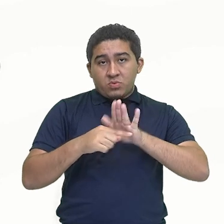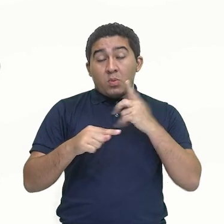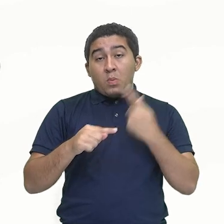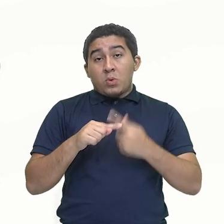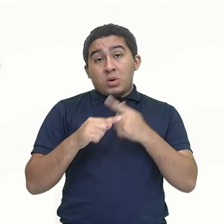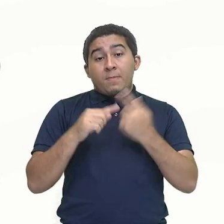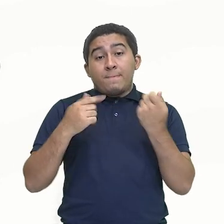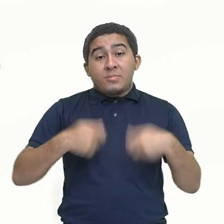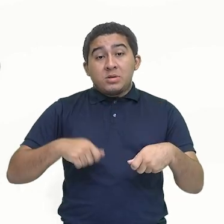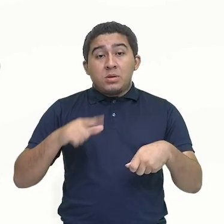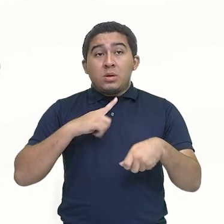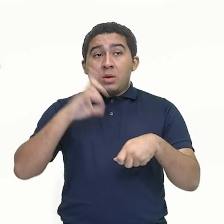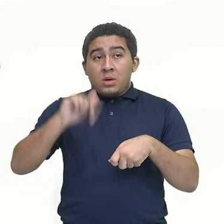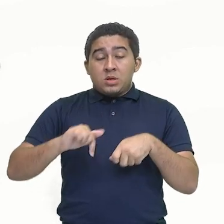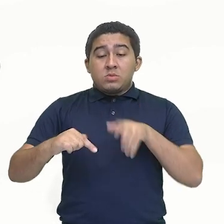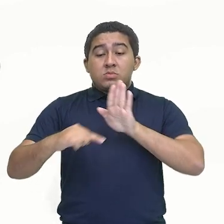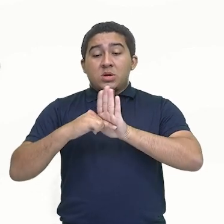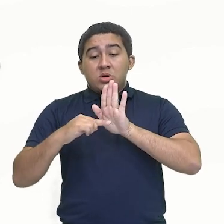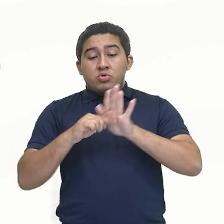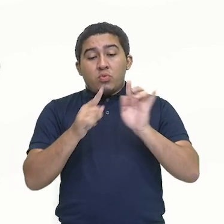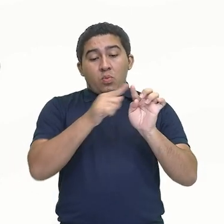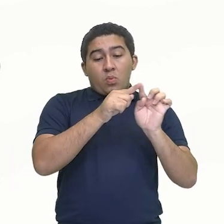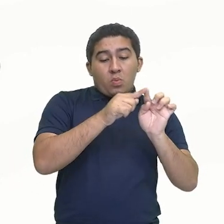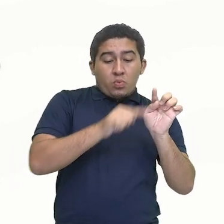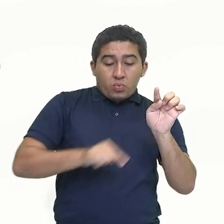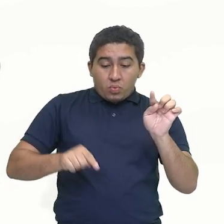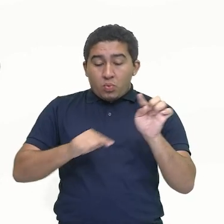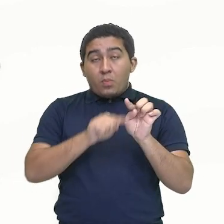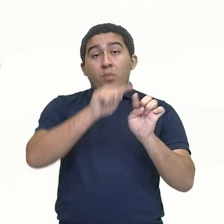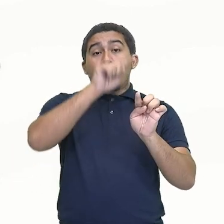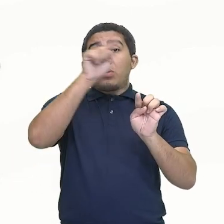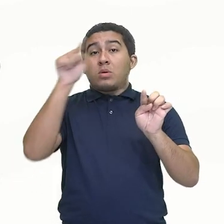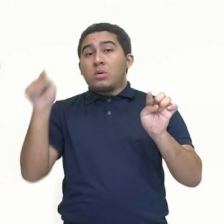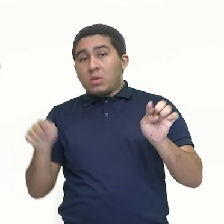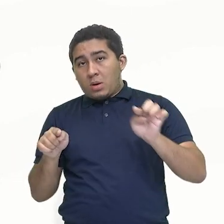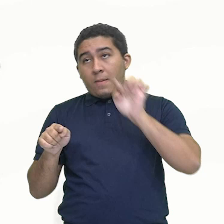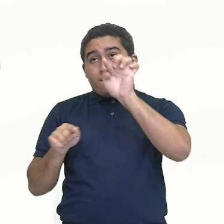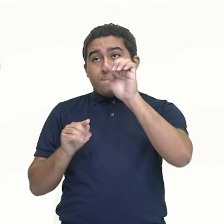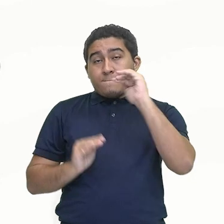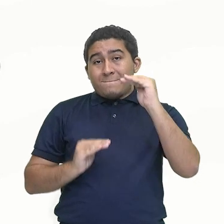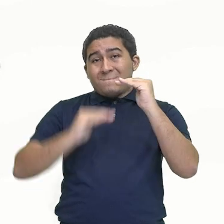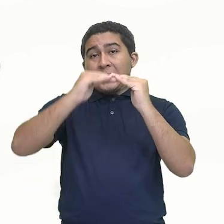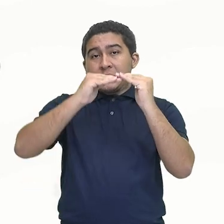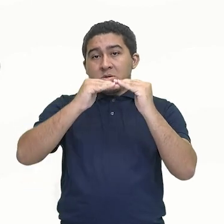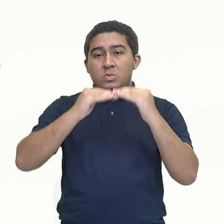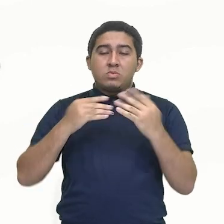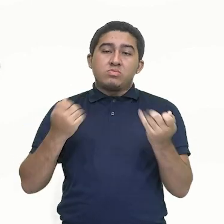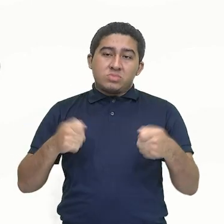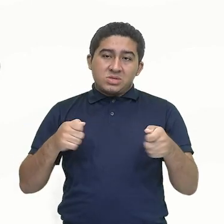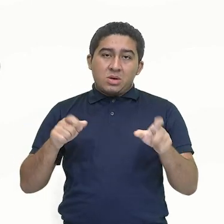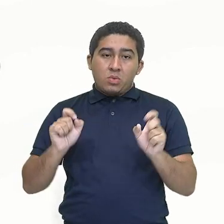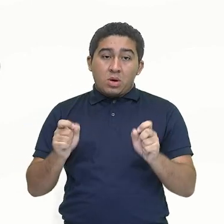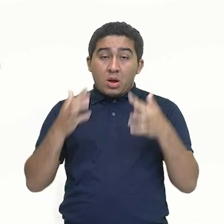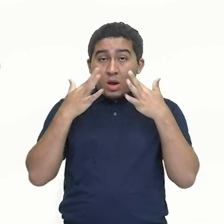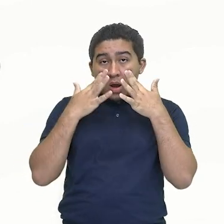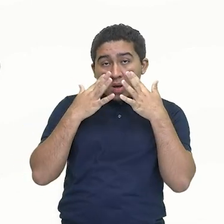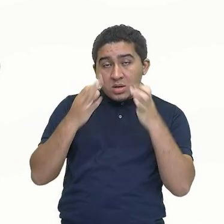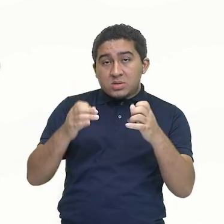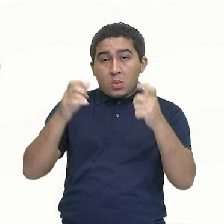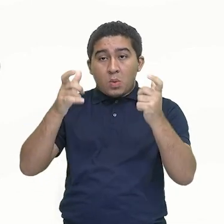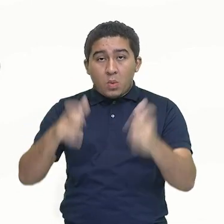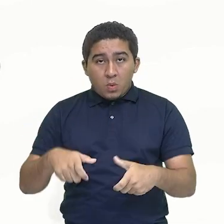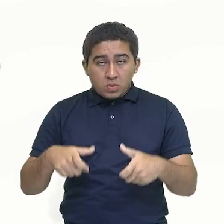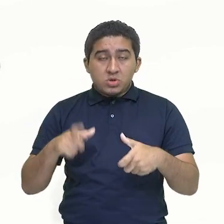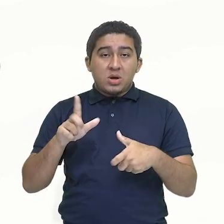ele precisa ter essa curvatura para poder ter o ponto de máximo, tá bom? E aí você tem que estar ligado aí com